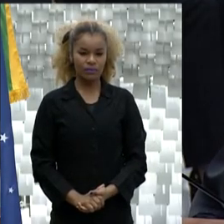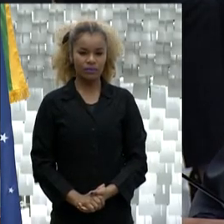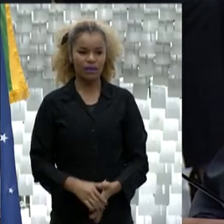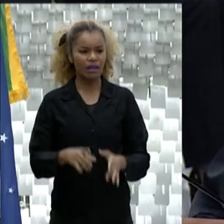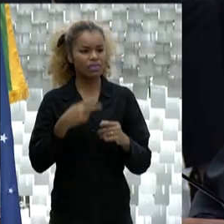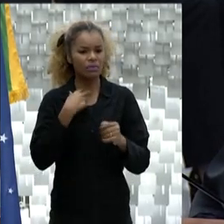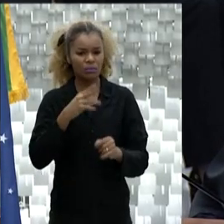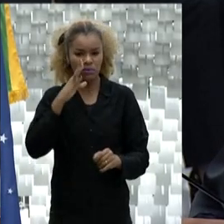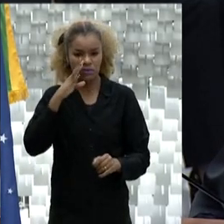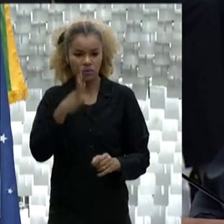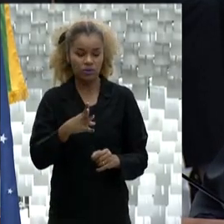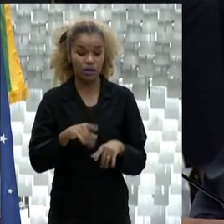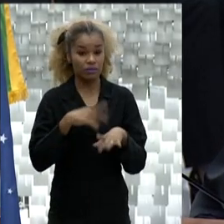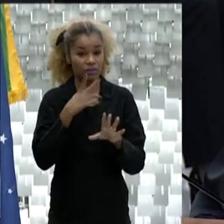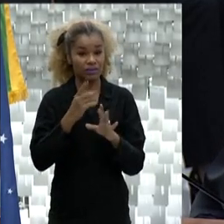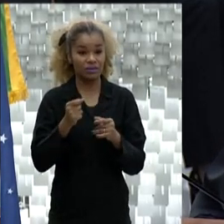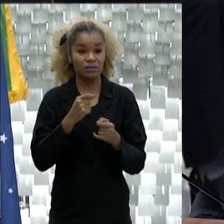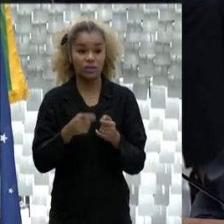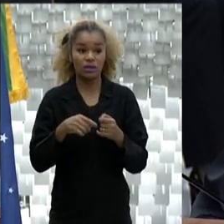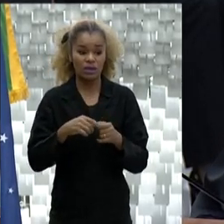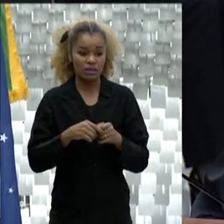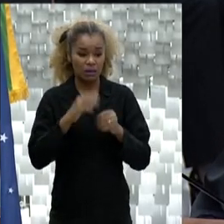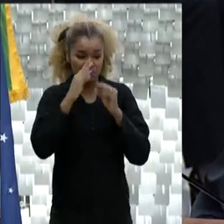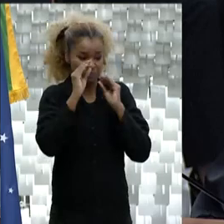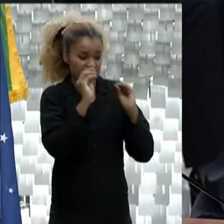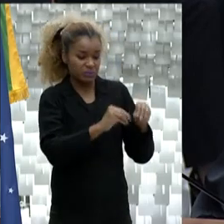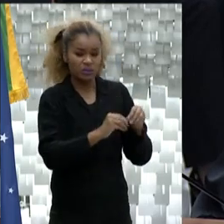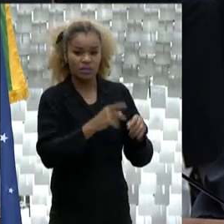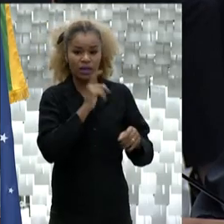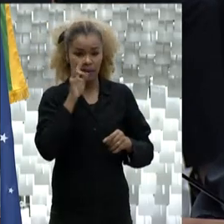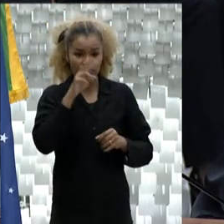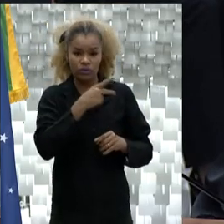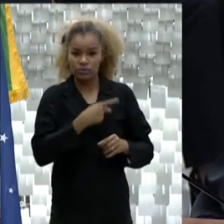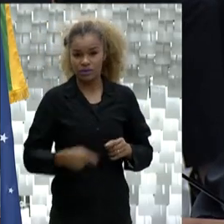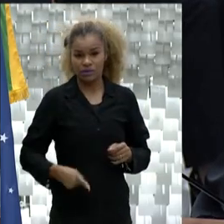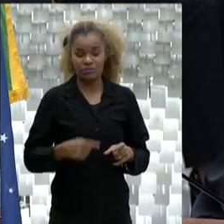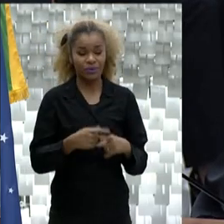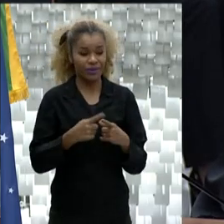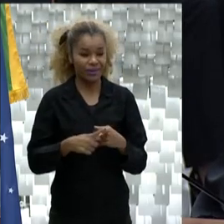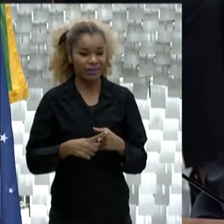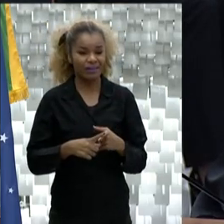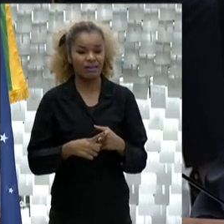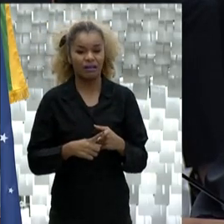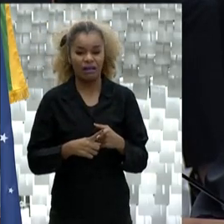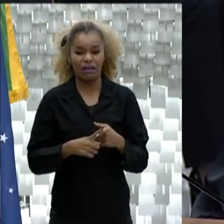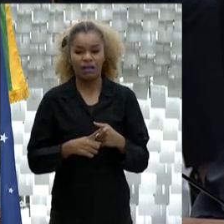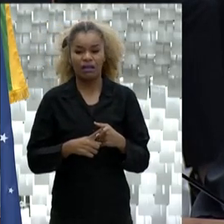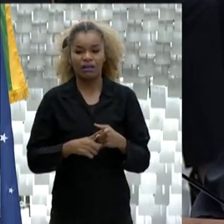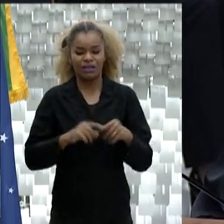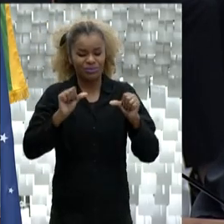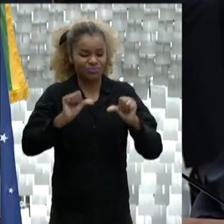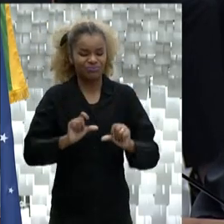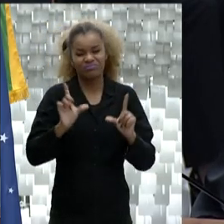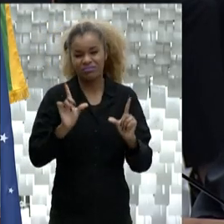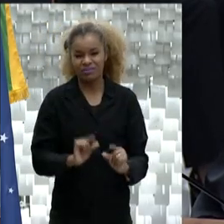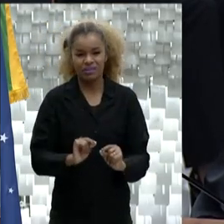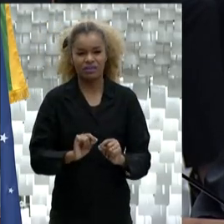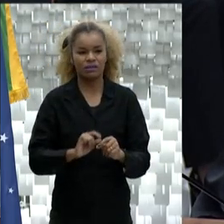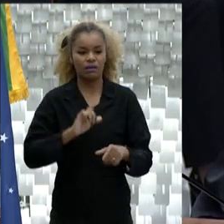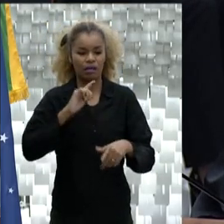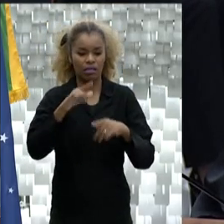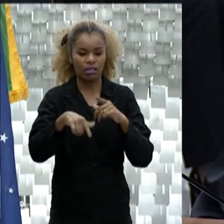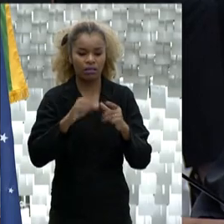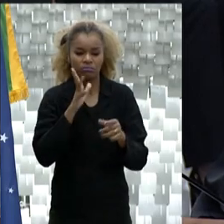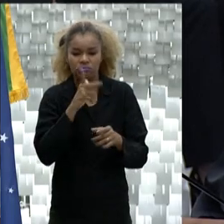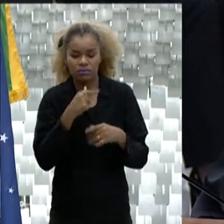julgar desconsiderando a força do precedente é improdutivo, protelatório e contra a própria